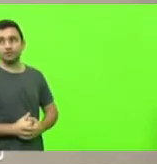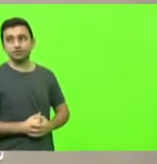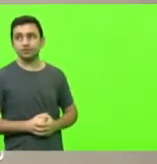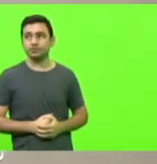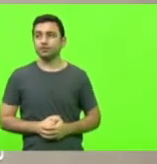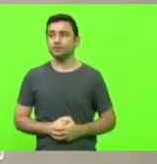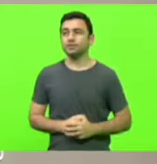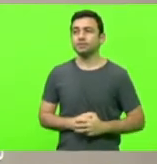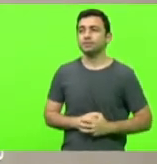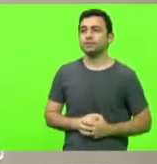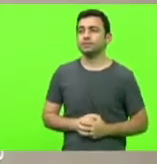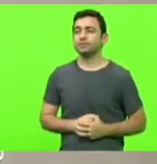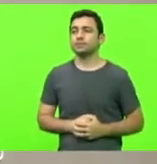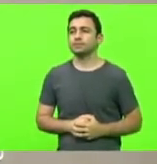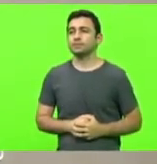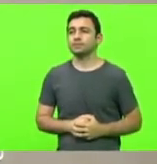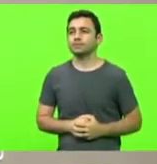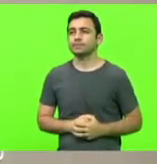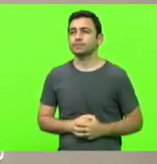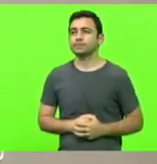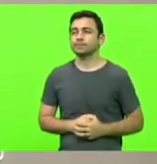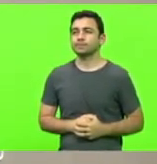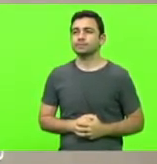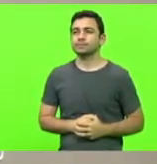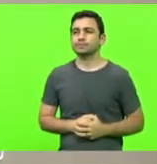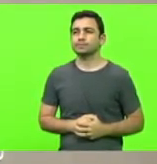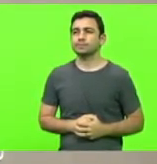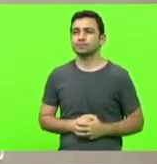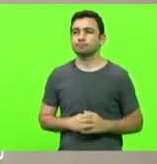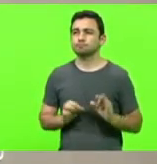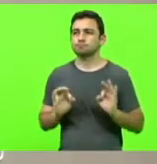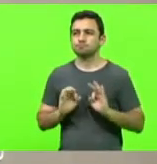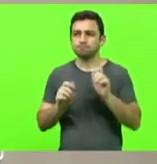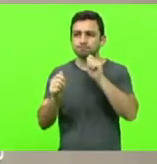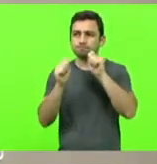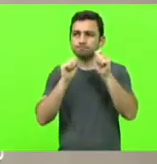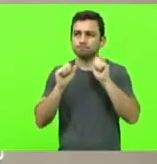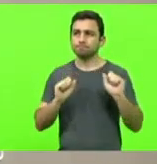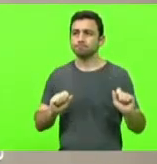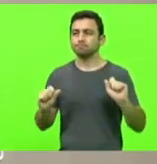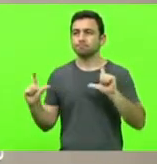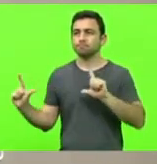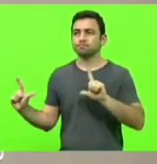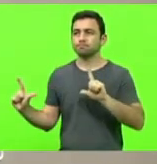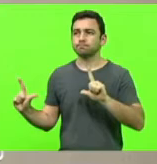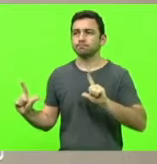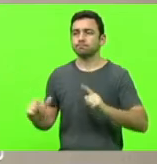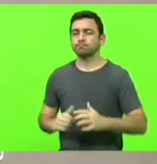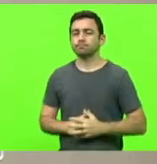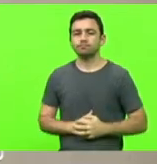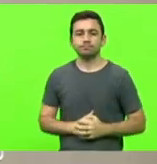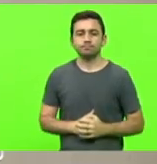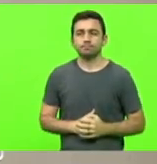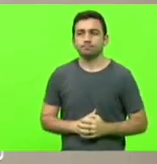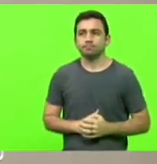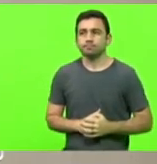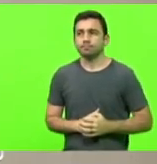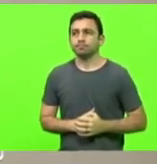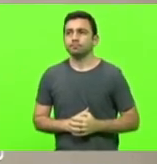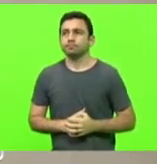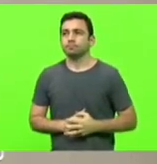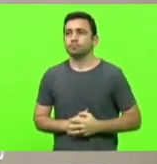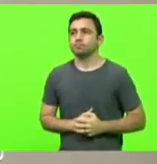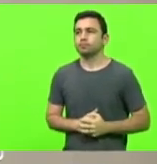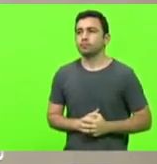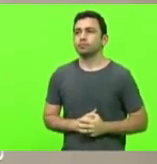Não havendo mais quem queira discutir, presidente. Peço assessoria que abra o painel para que os senhores e senhoras deputados possam exercer seu direito de voto. Para